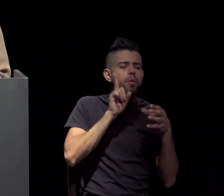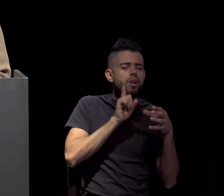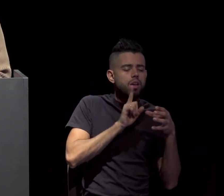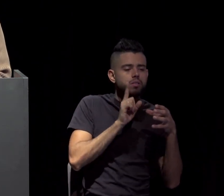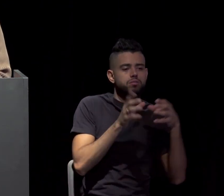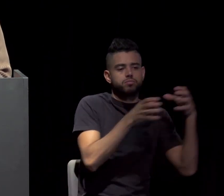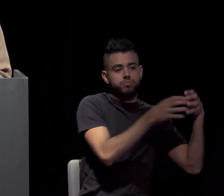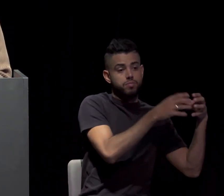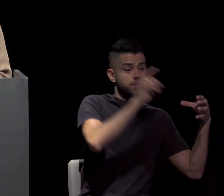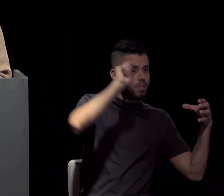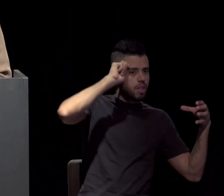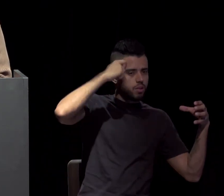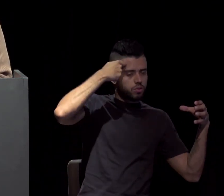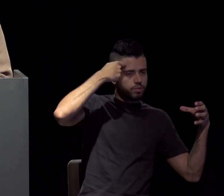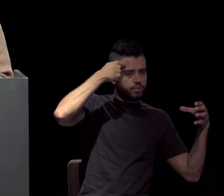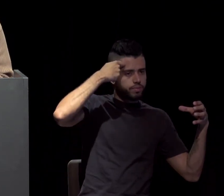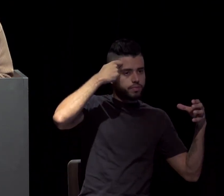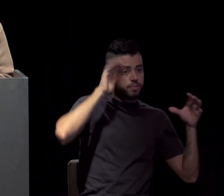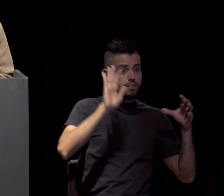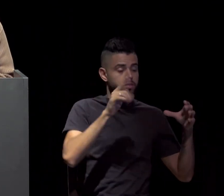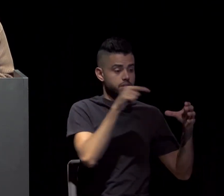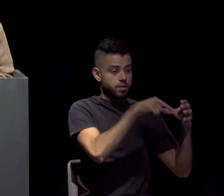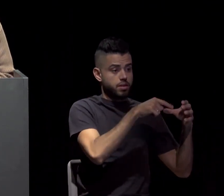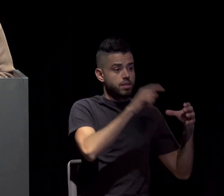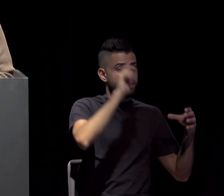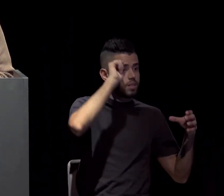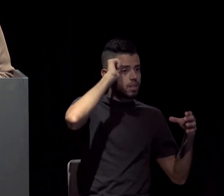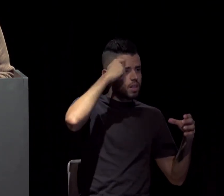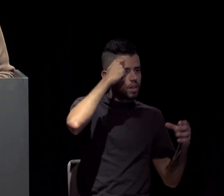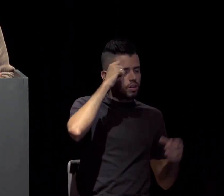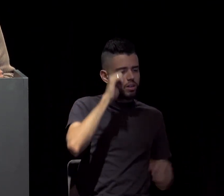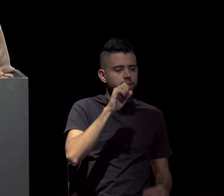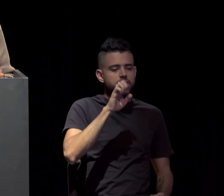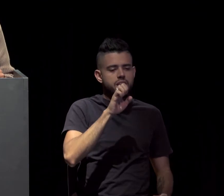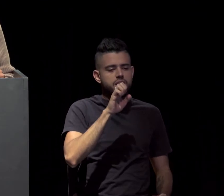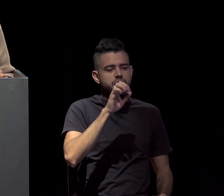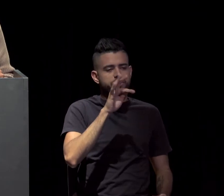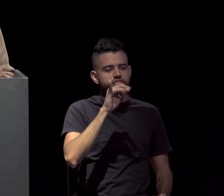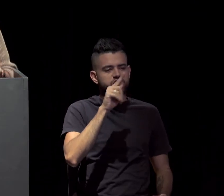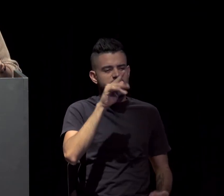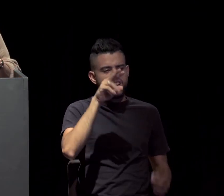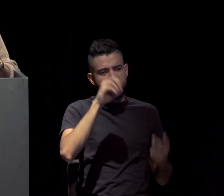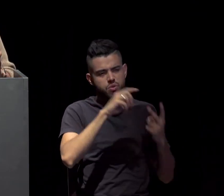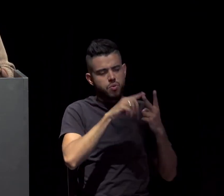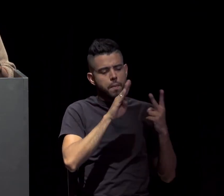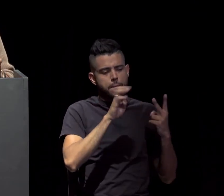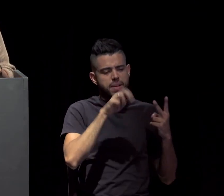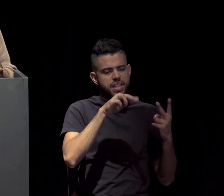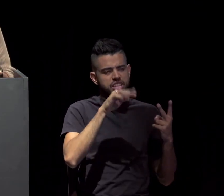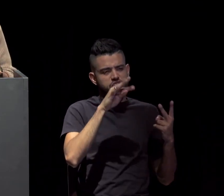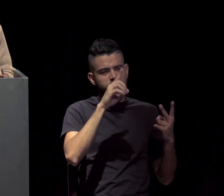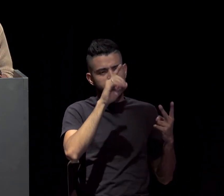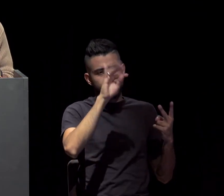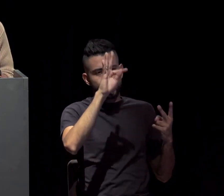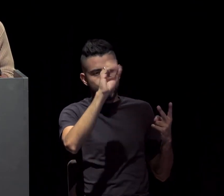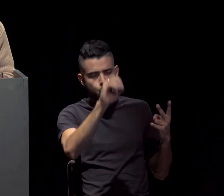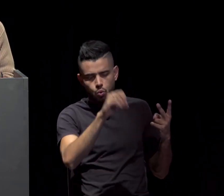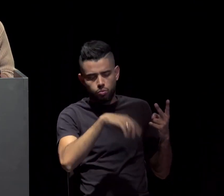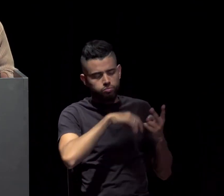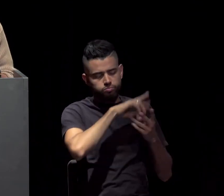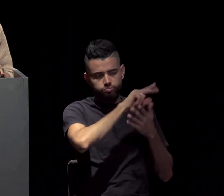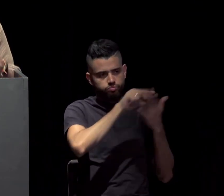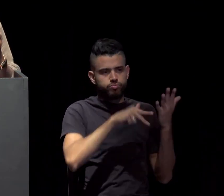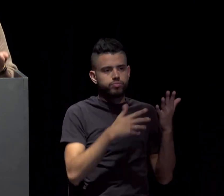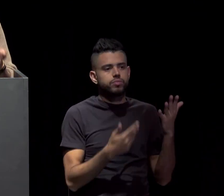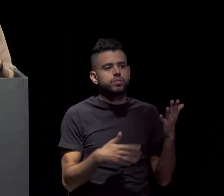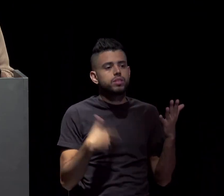de negros. De negros, no caso, sobretudo, de São Benedito, Santa Efigênia, São Elesbão. Então, o critério racial interferia no